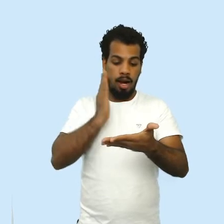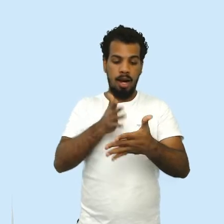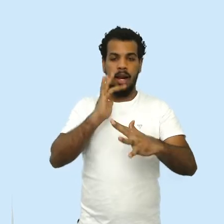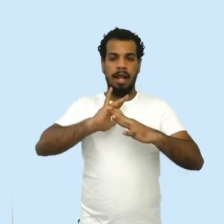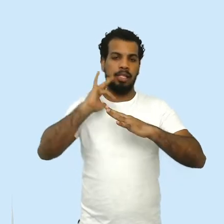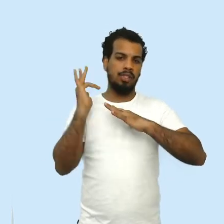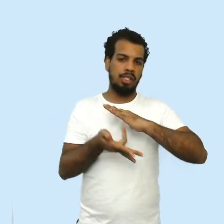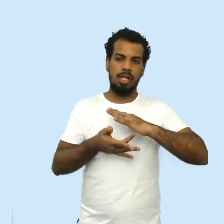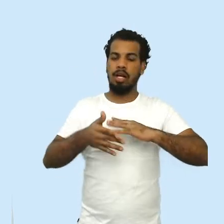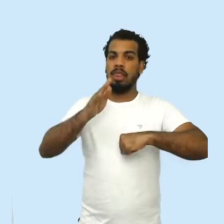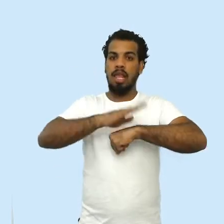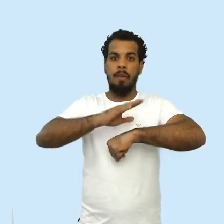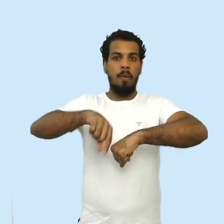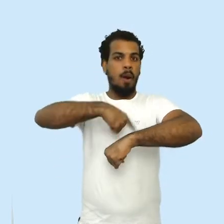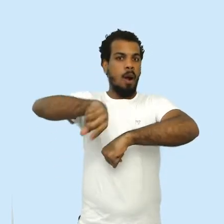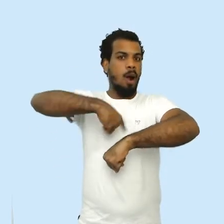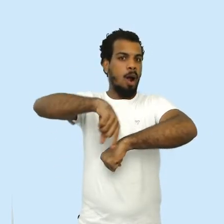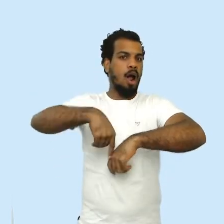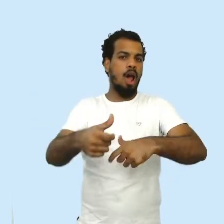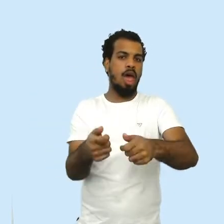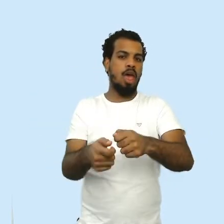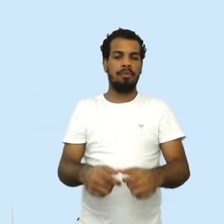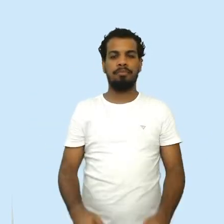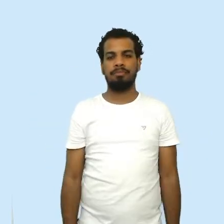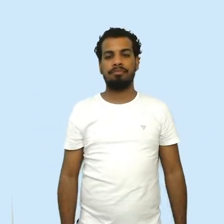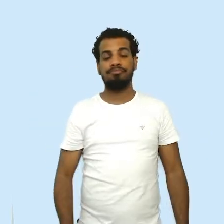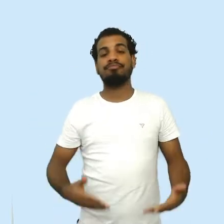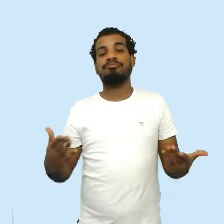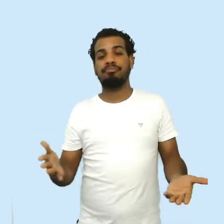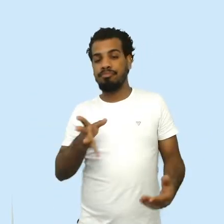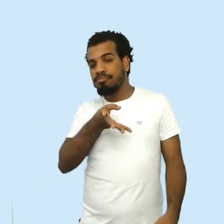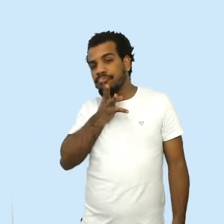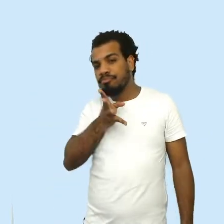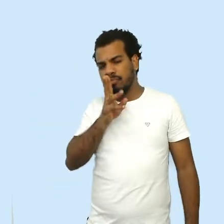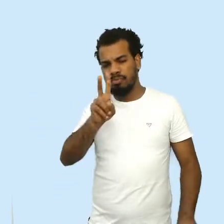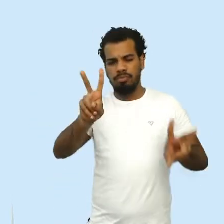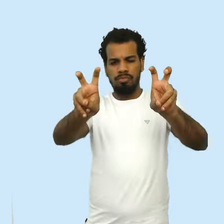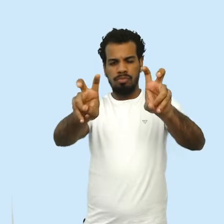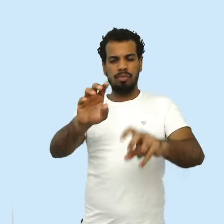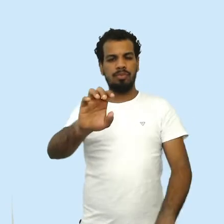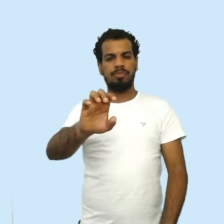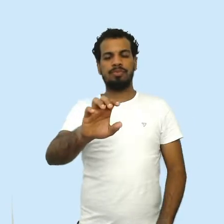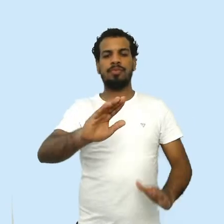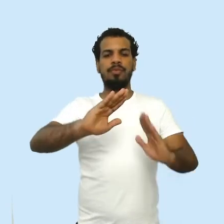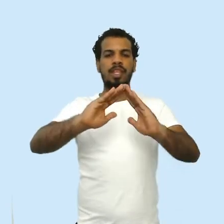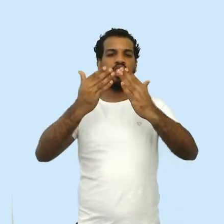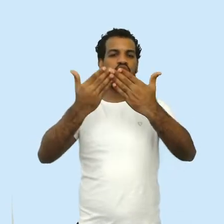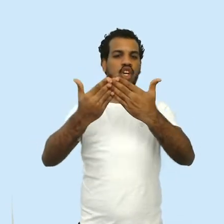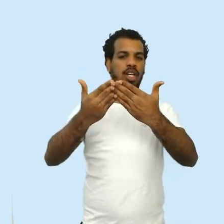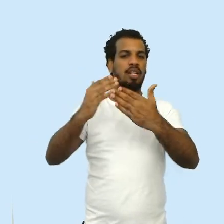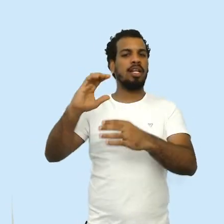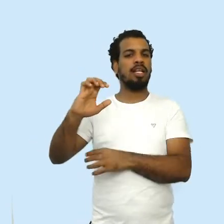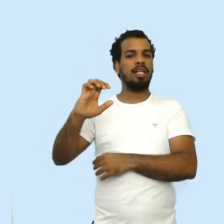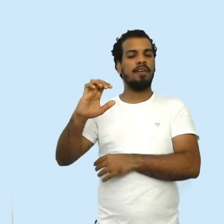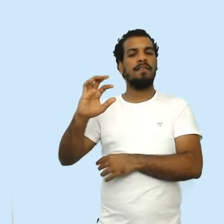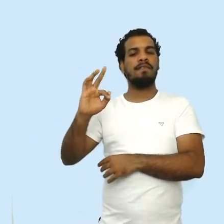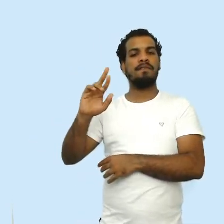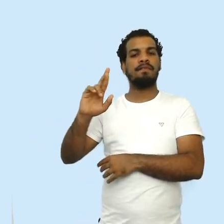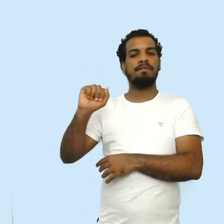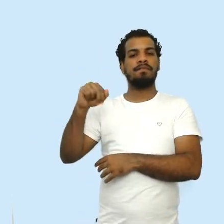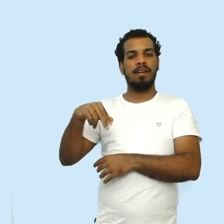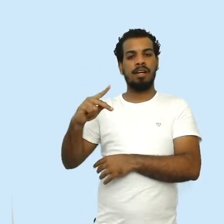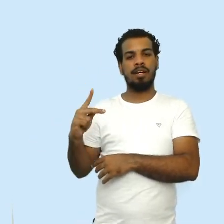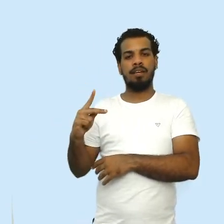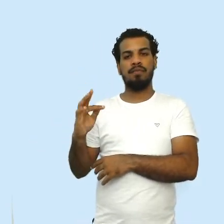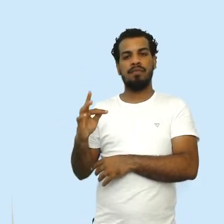redes sociais. E a gente vai falar um pouquinho sobre a Escola de Frankfurt, porque a gente não pode falar sobre a indústria cultural sem falar sobre a Escola de Frankfurt. A gente